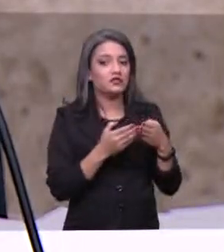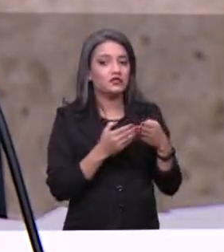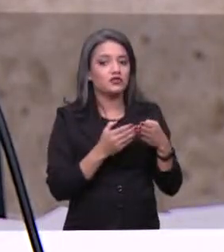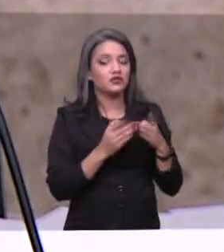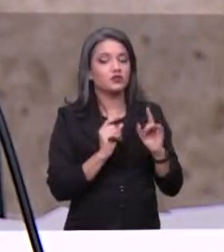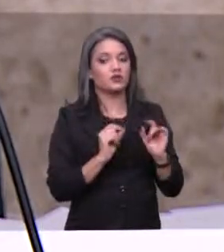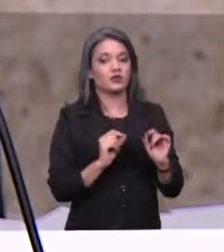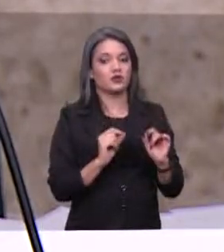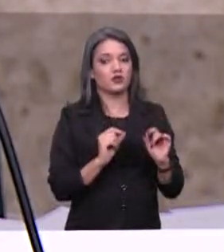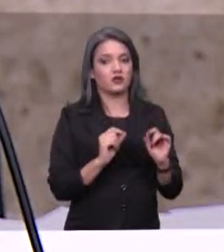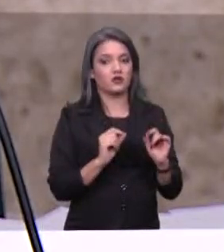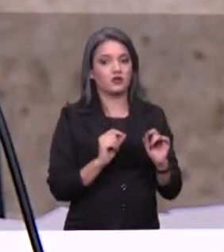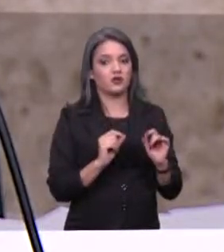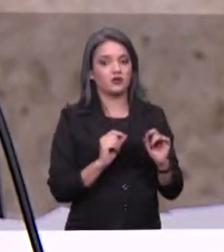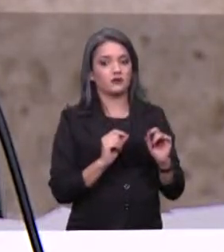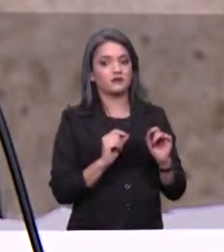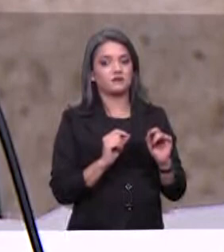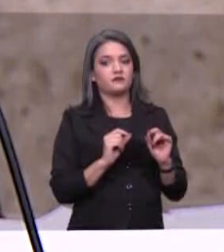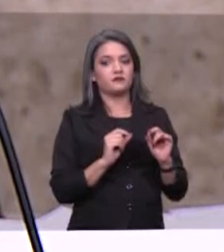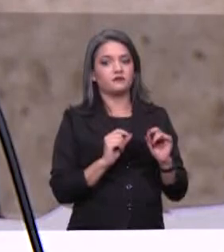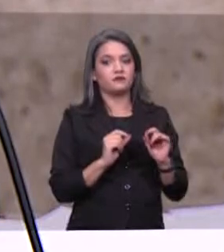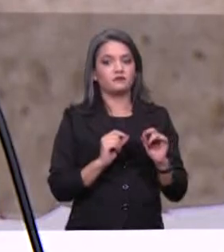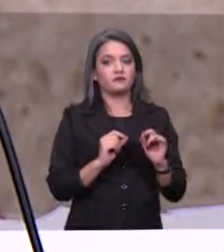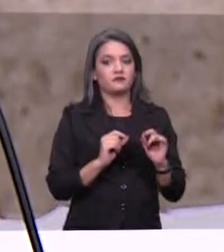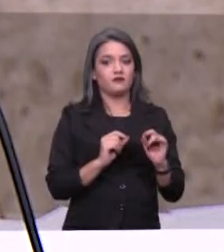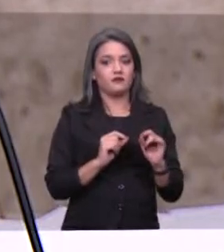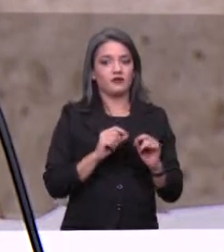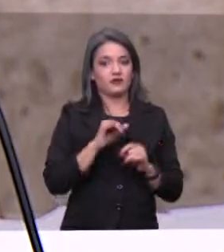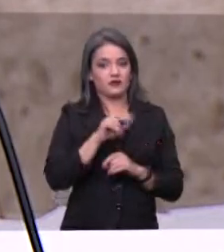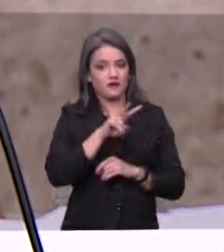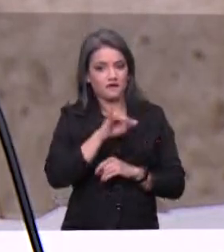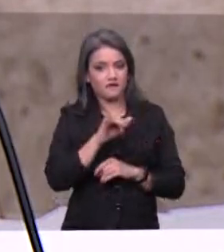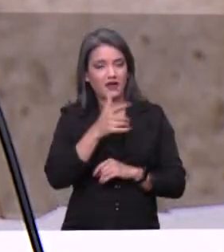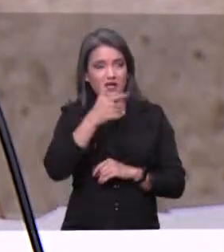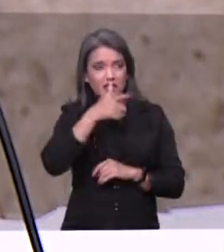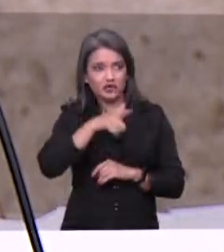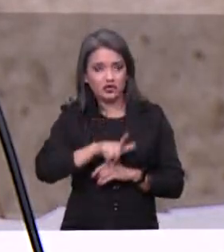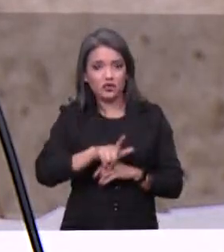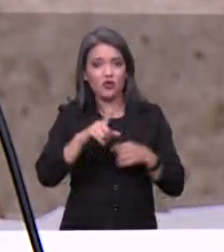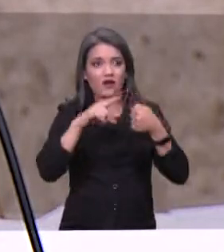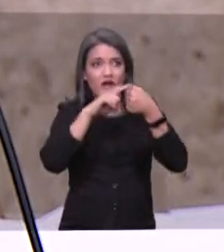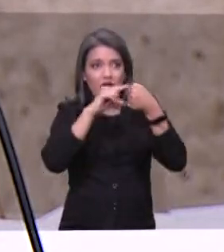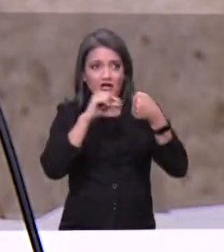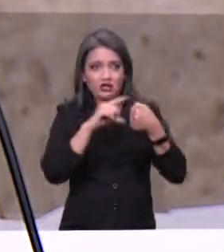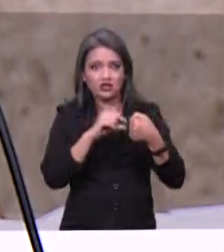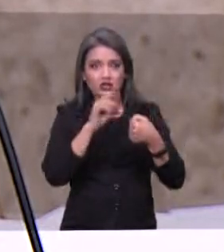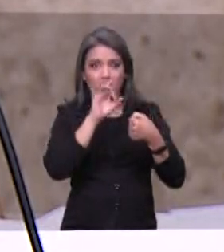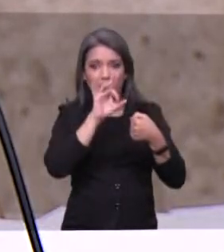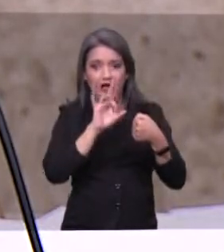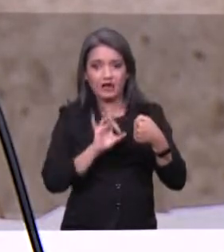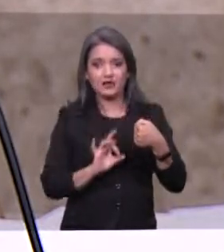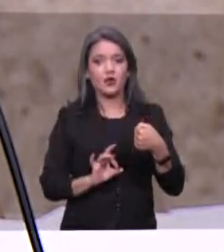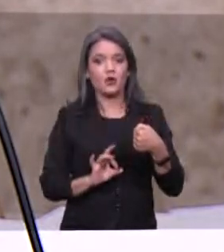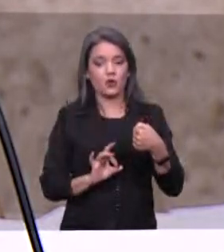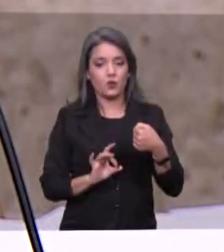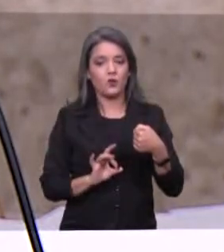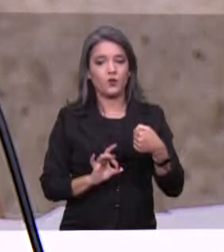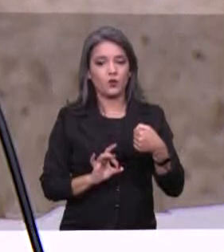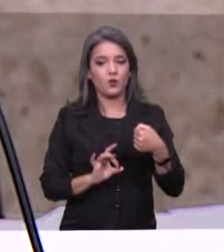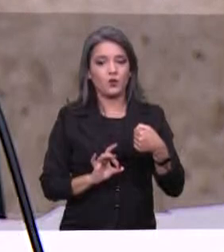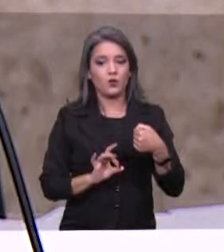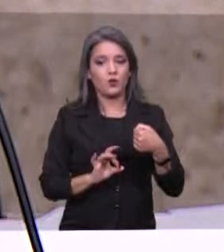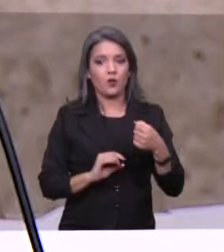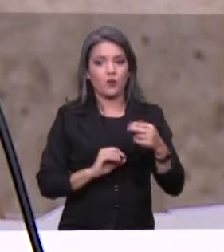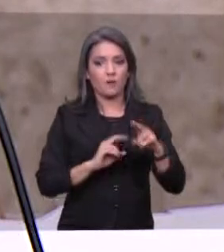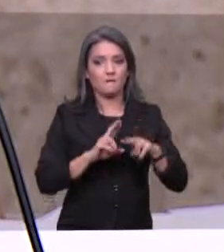apontar, se vai examinar de novo artigo por artigo, em função do voto do ministro